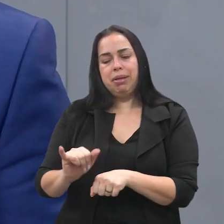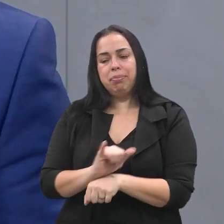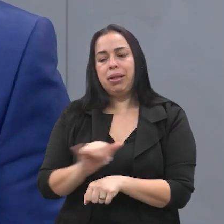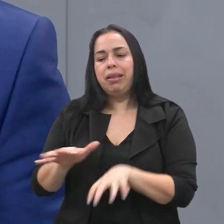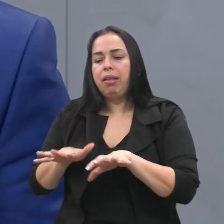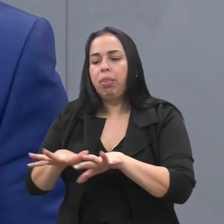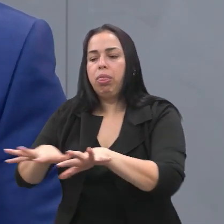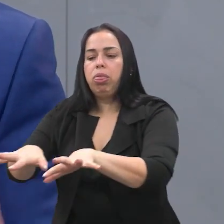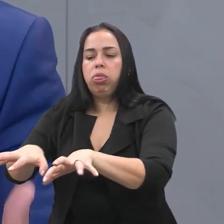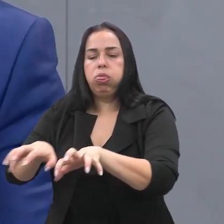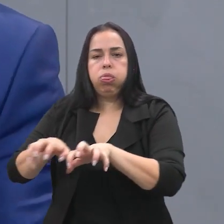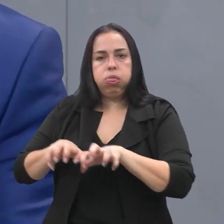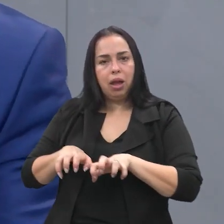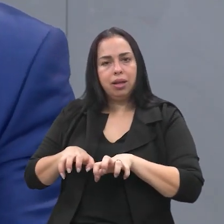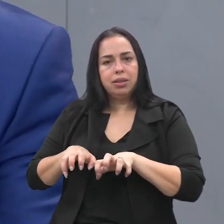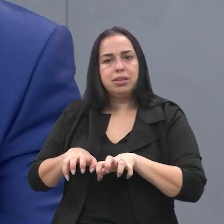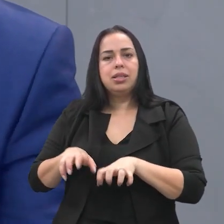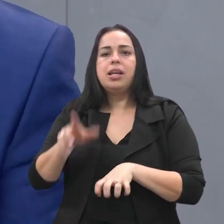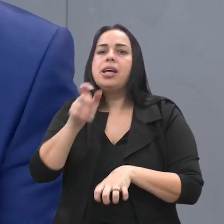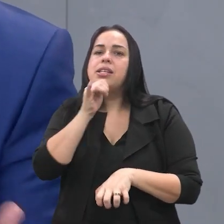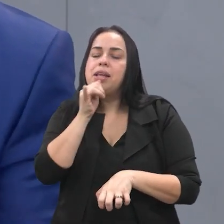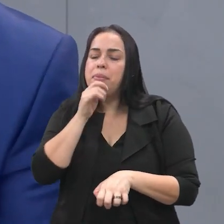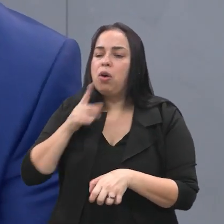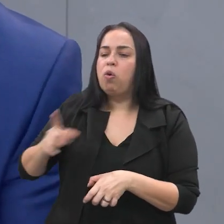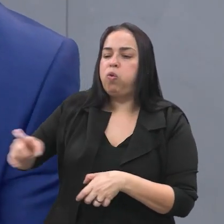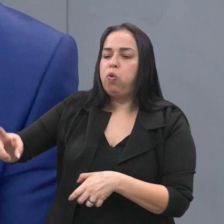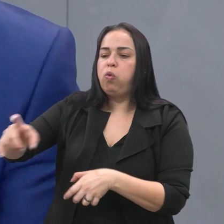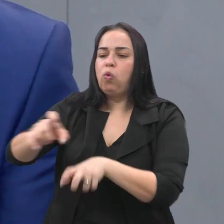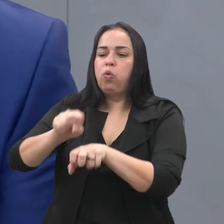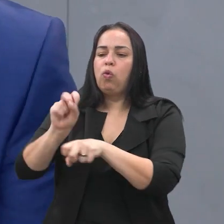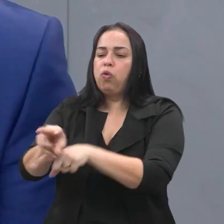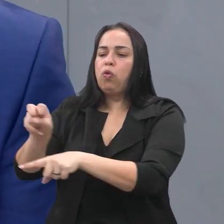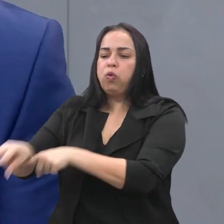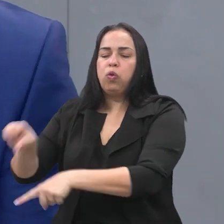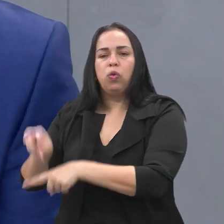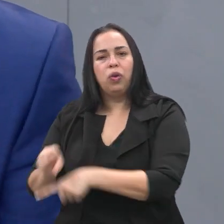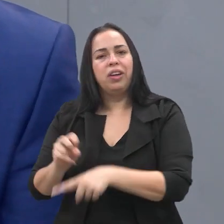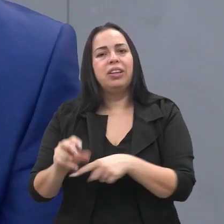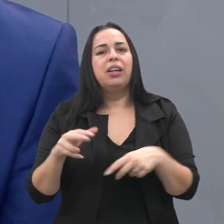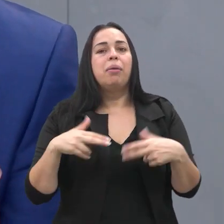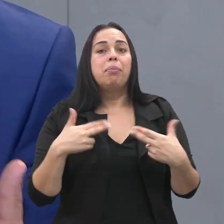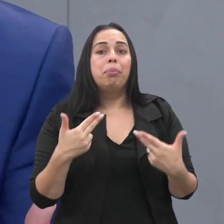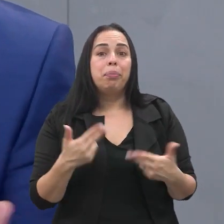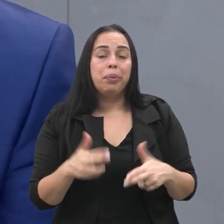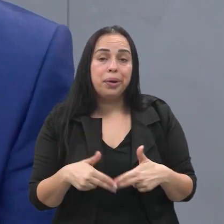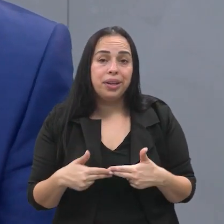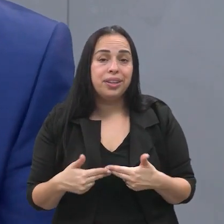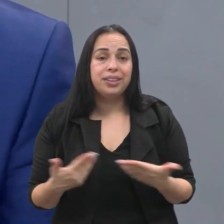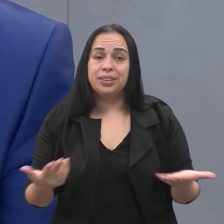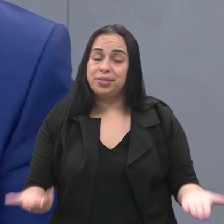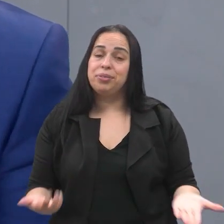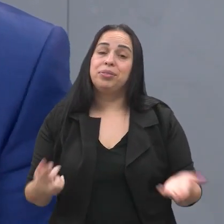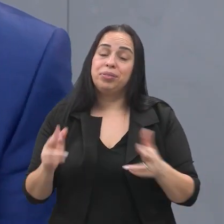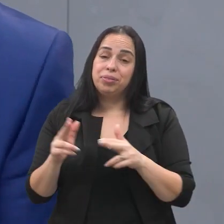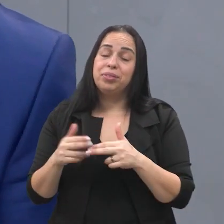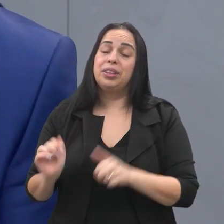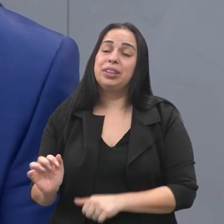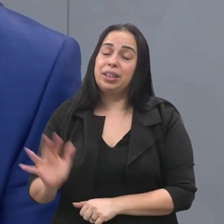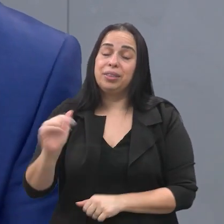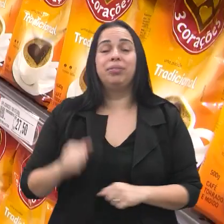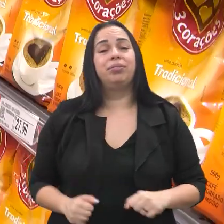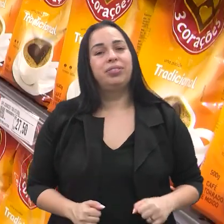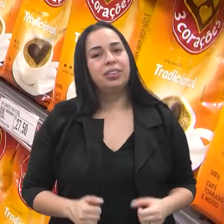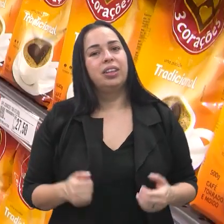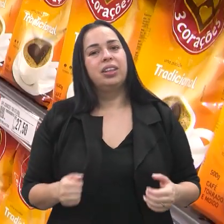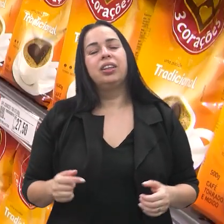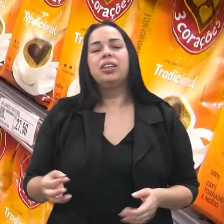medidas para tentar combater as pragas, né? Então, o uso de defensivos para isso, e aí a incidência de custos. Então, no final das contas, não tem muito como fugir,